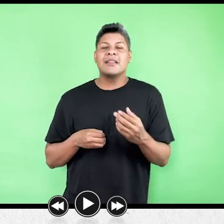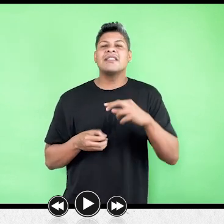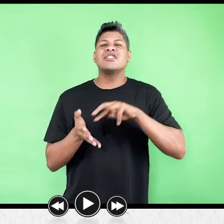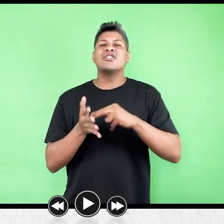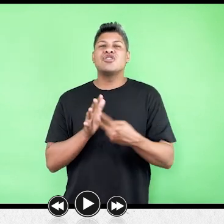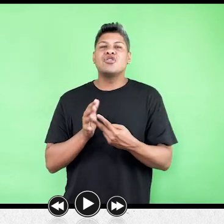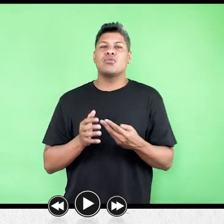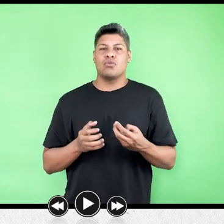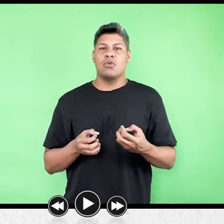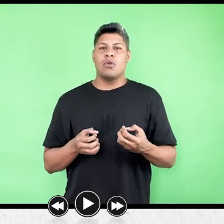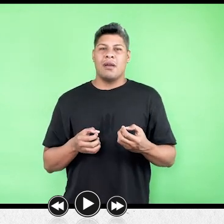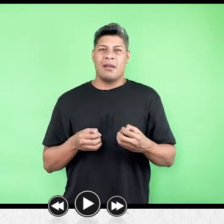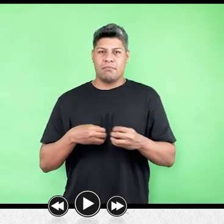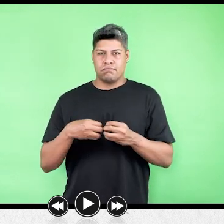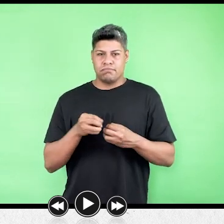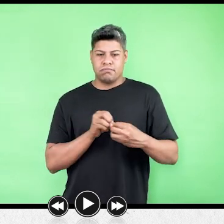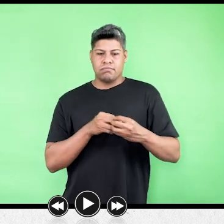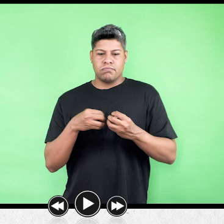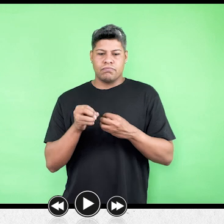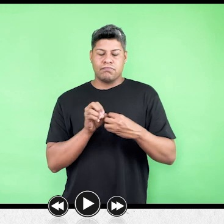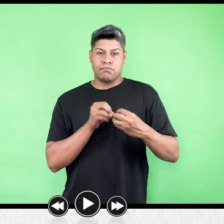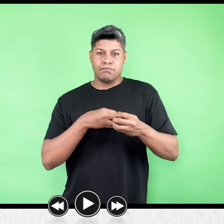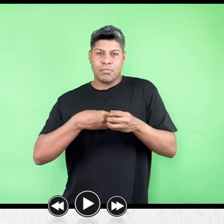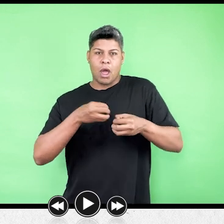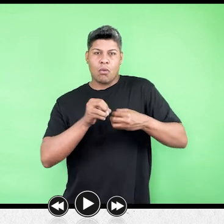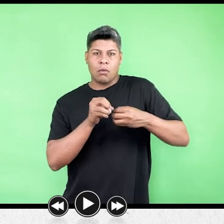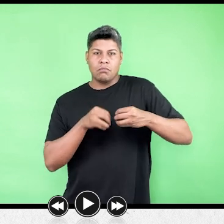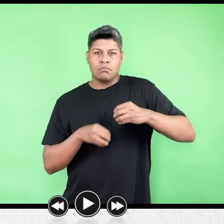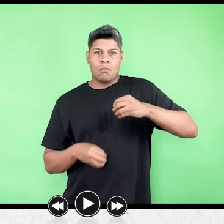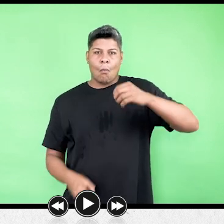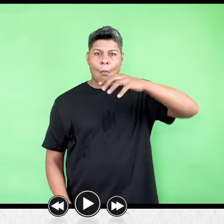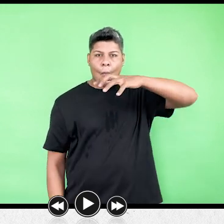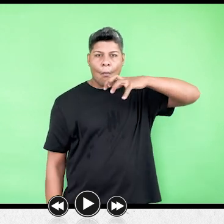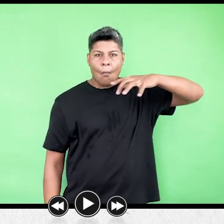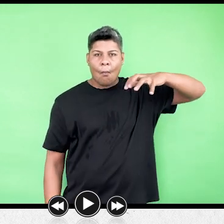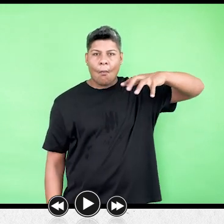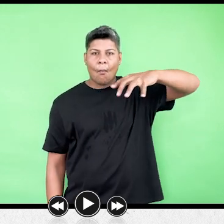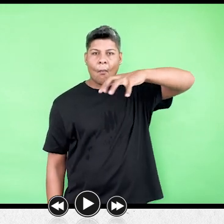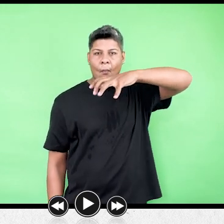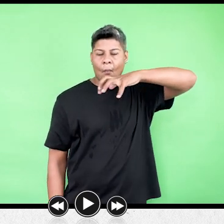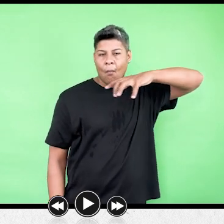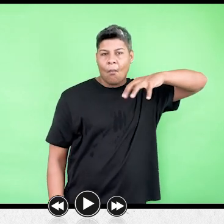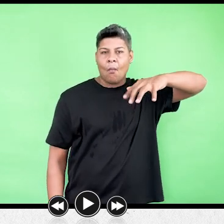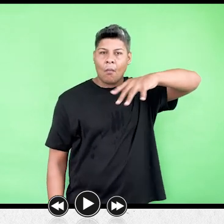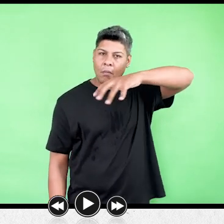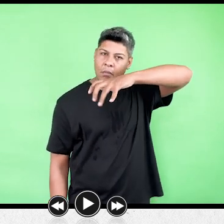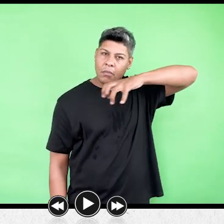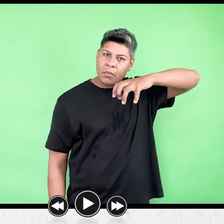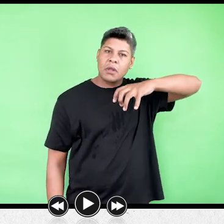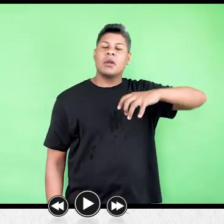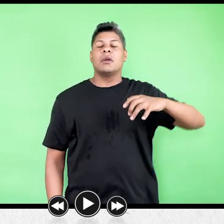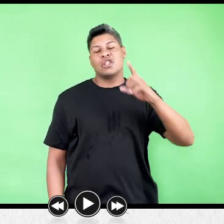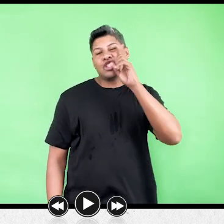partículas para essa parte superior aqui do tanque, através da aplicação de microbolhas de